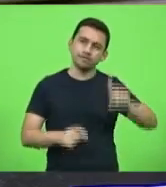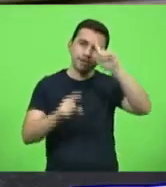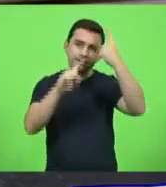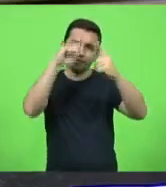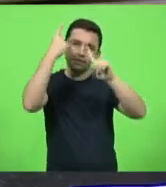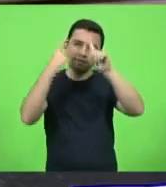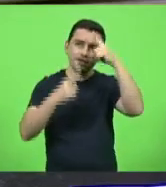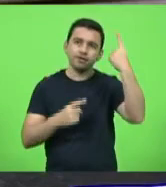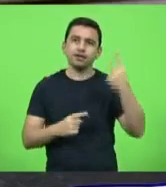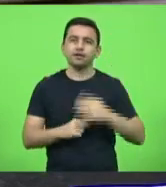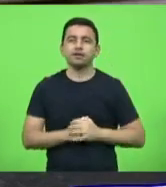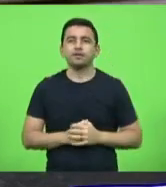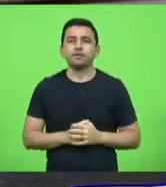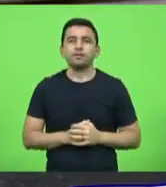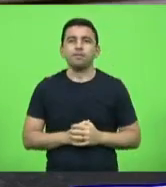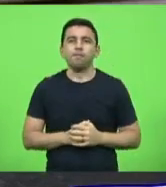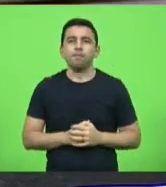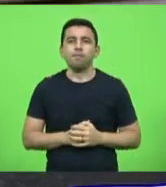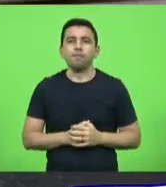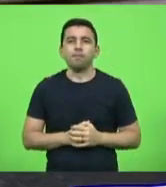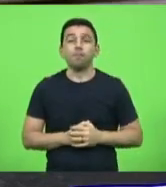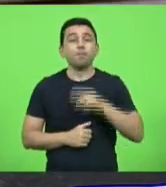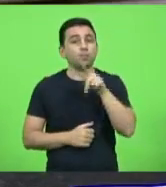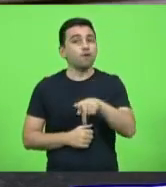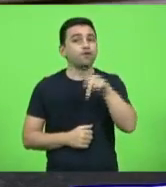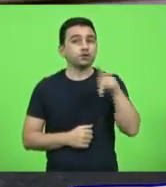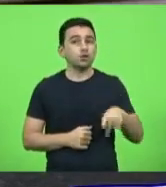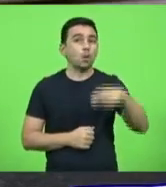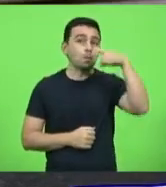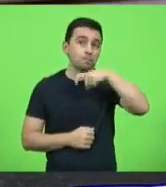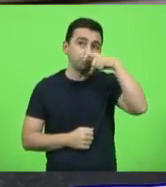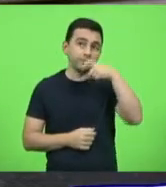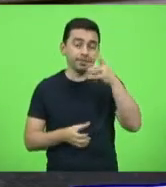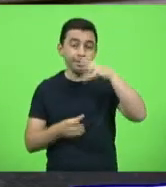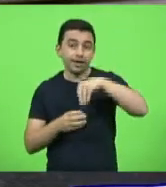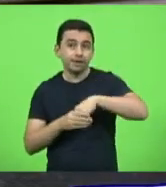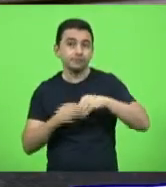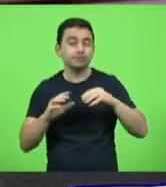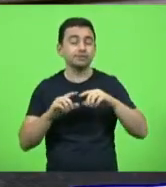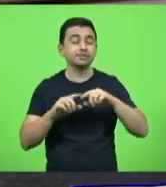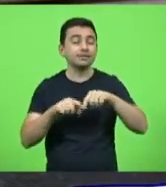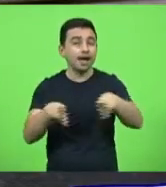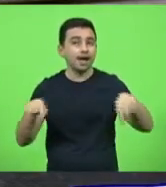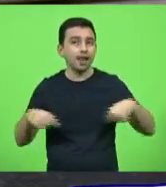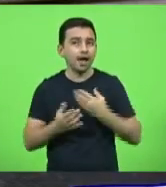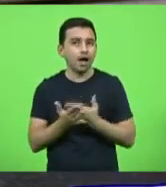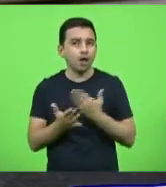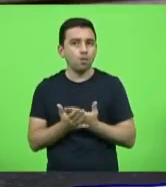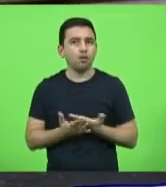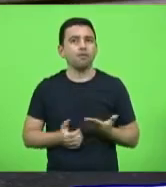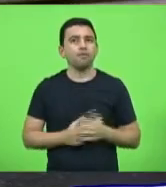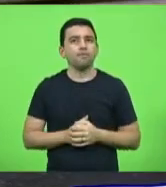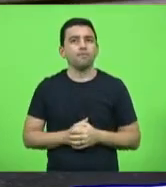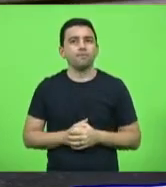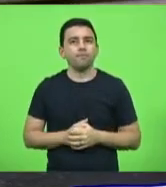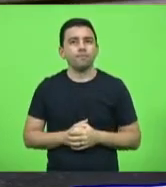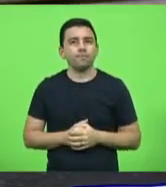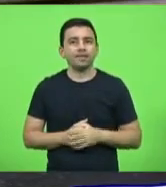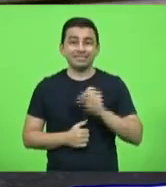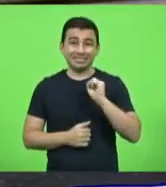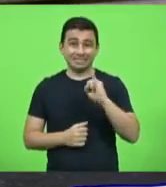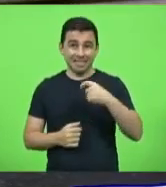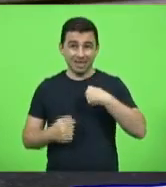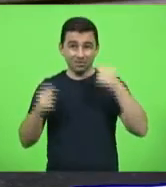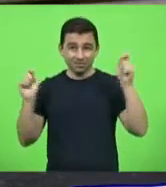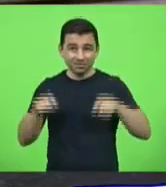montes por aí, de professores que mentem em sala de aula, que fazem militância. Se eu